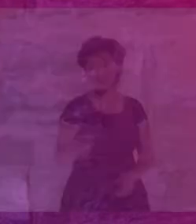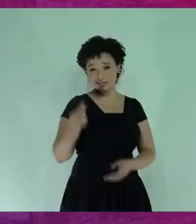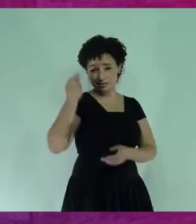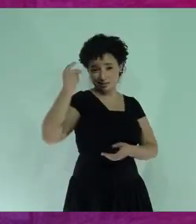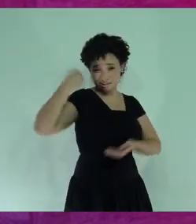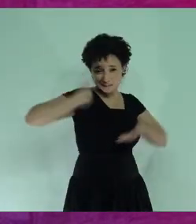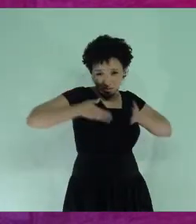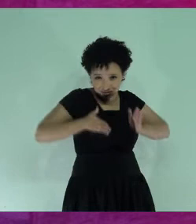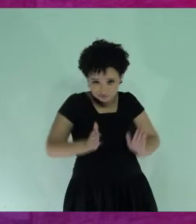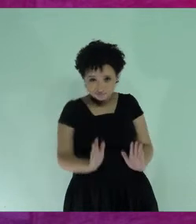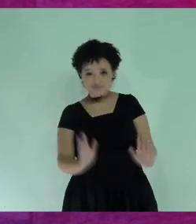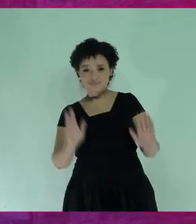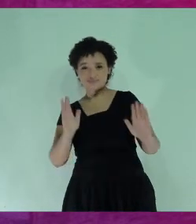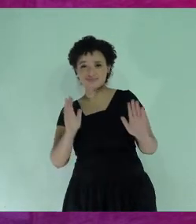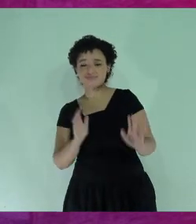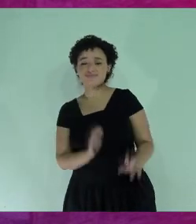Antes de eu nascer,